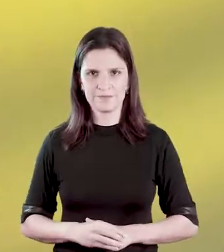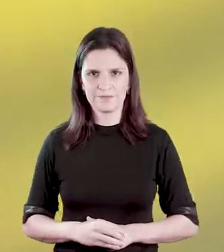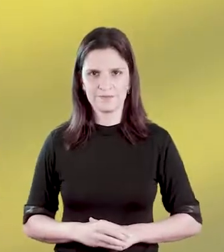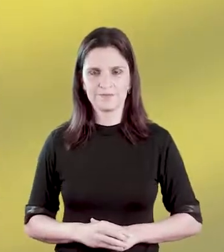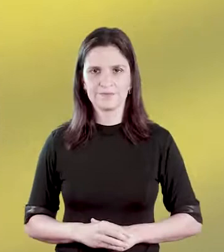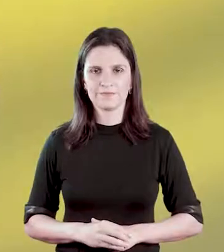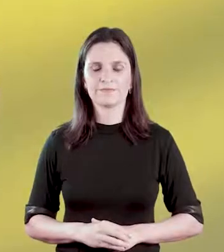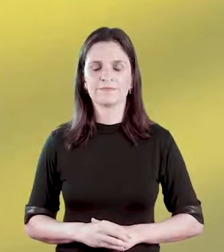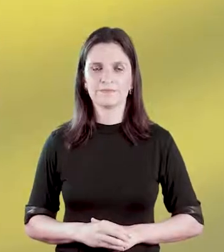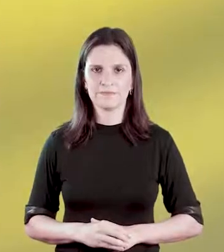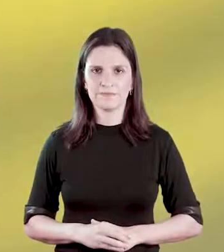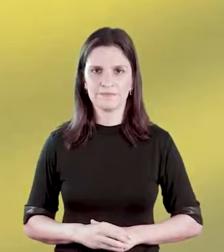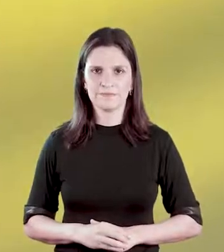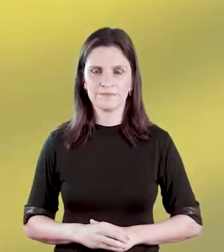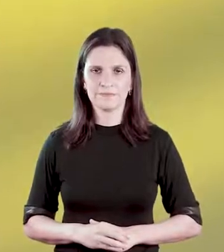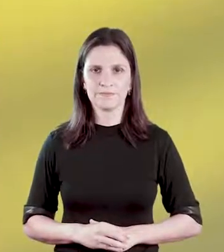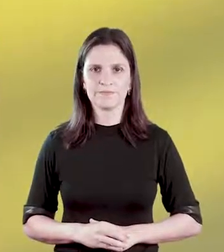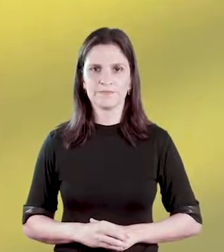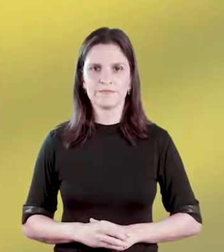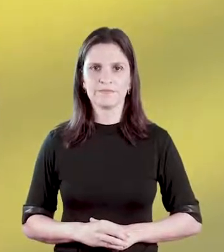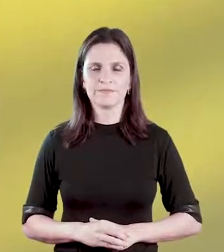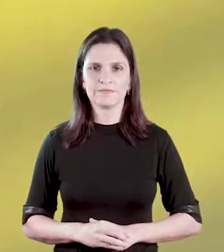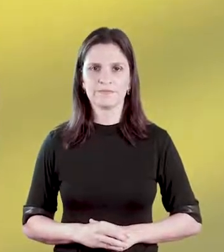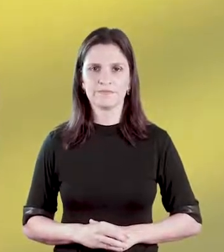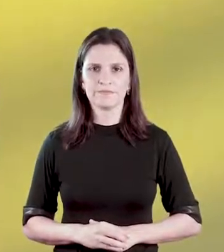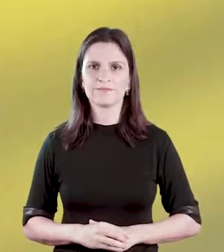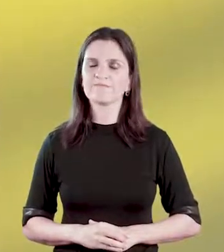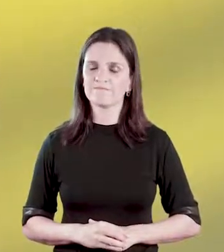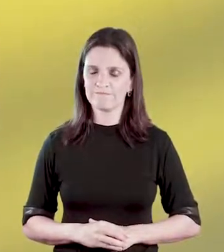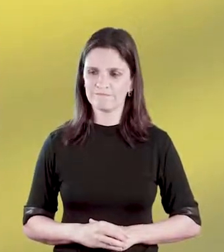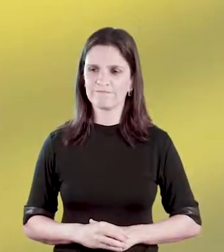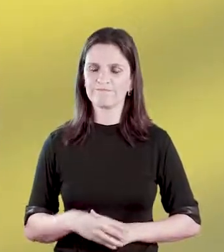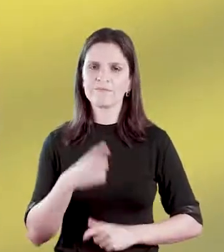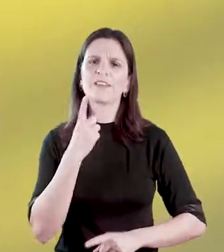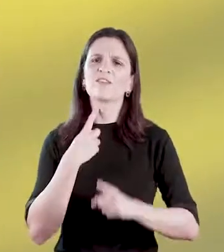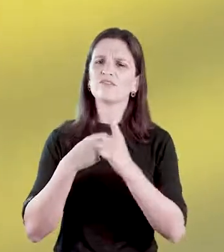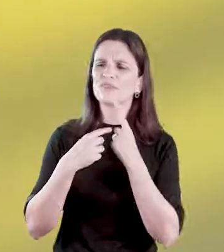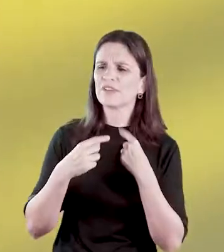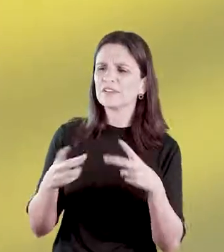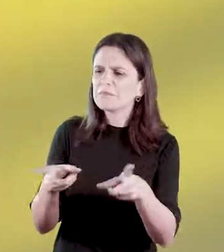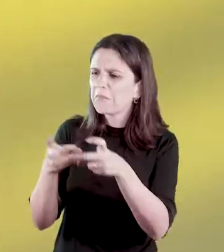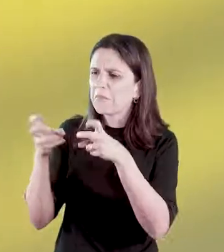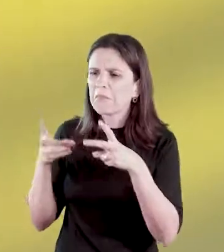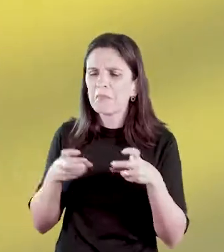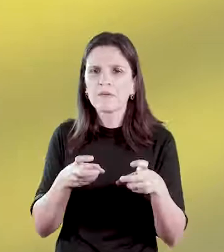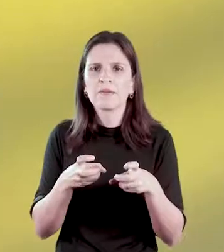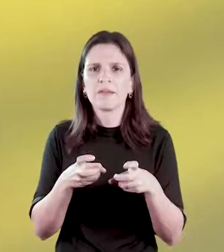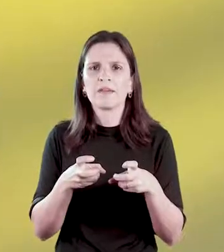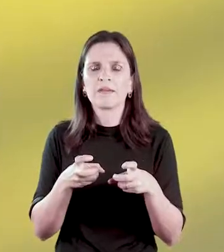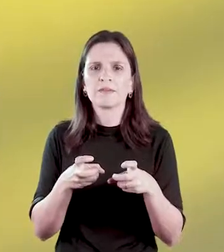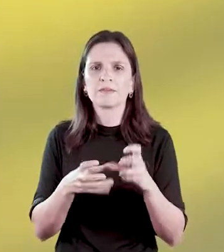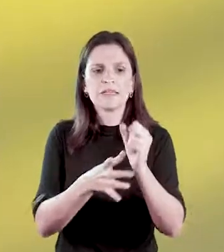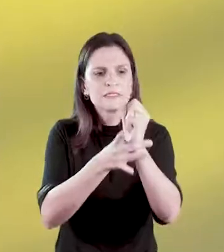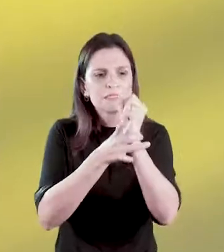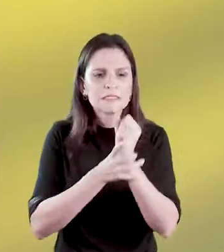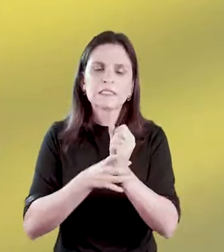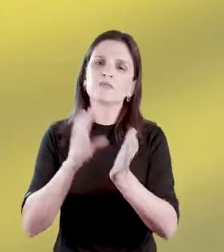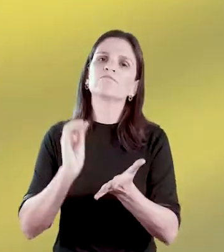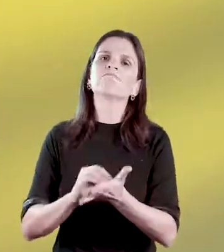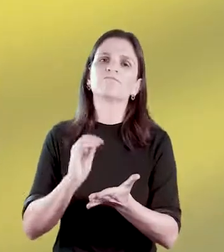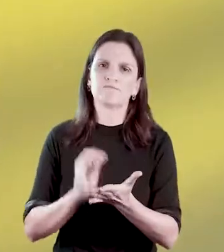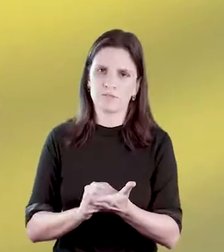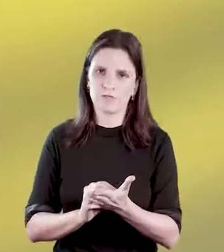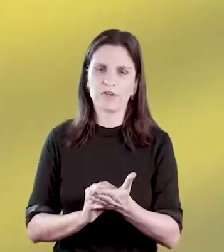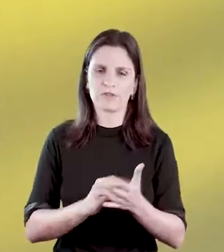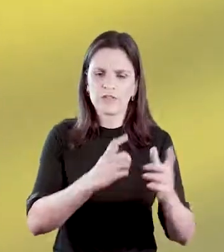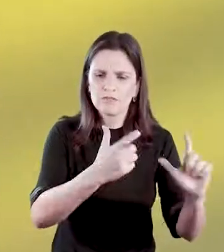tenho muita vontade sabe é você ter uma ideia eu vejo que falta segurança voltando